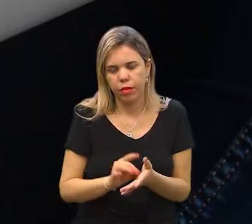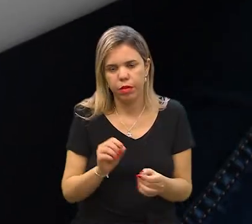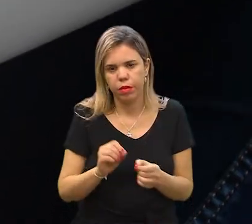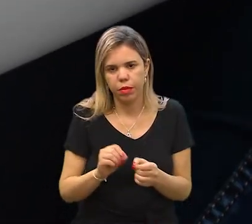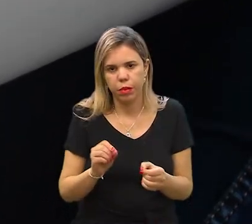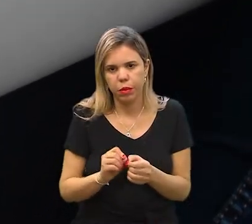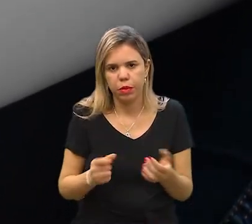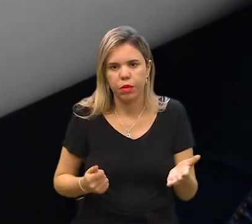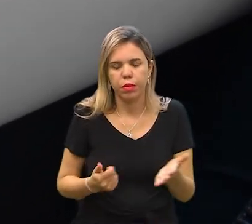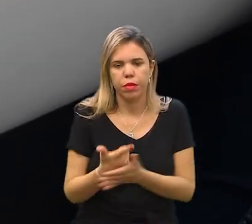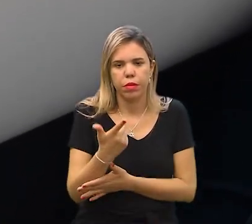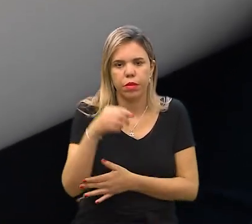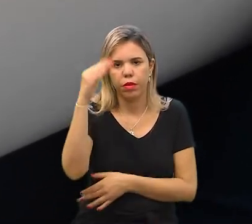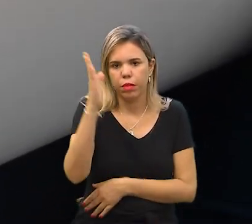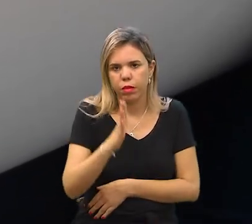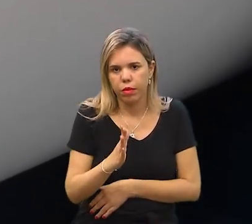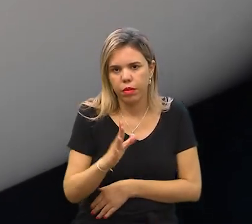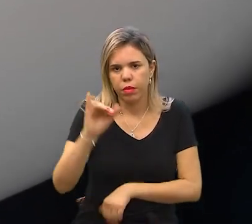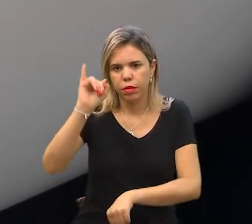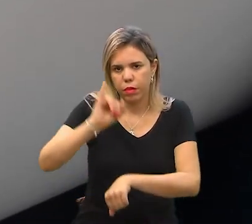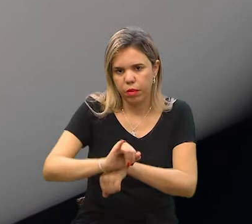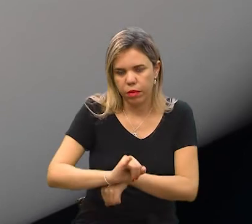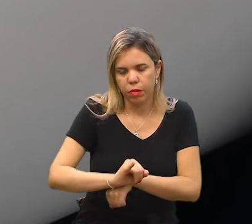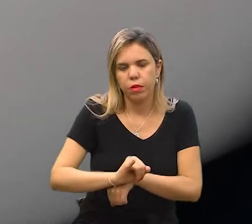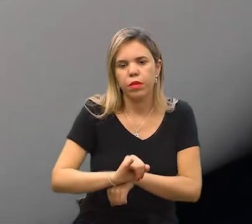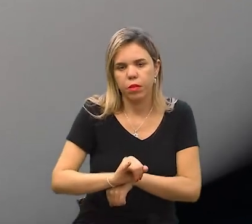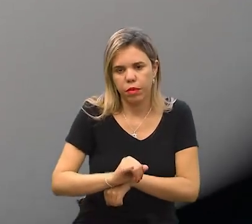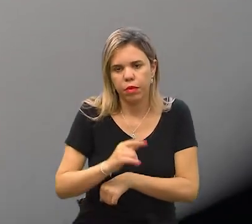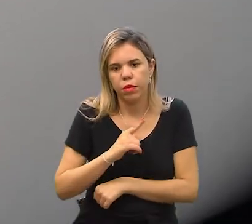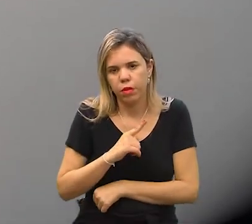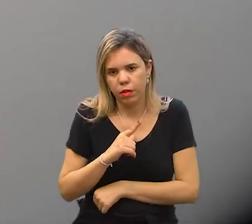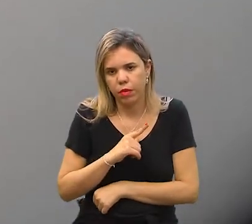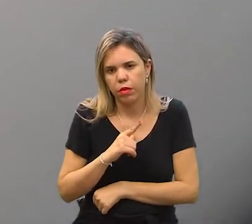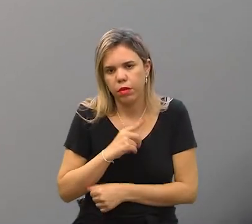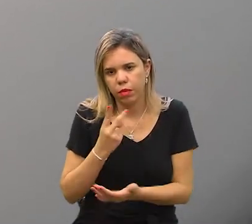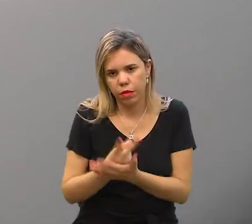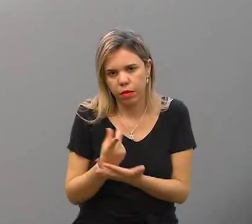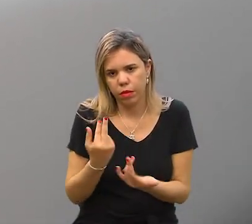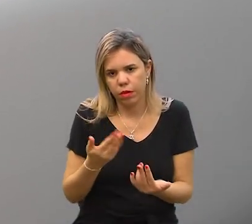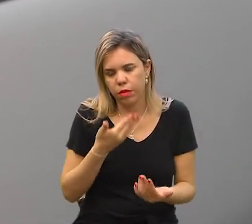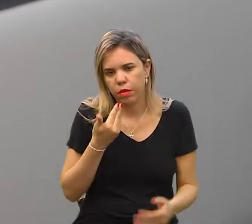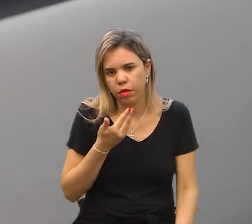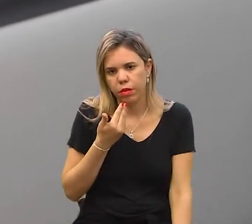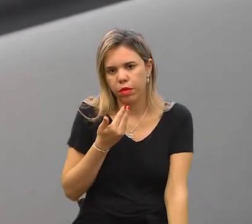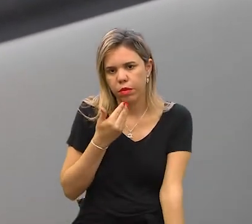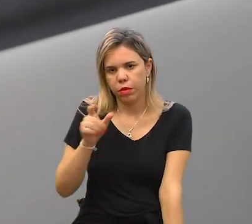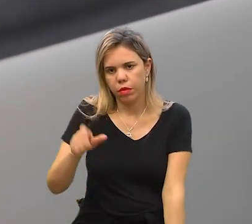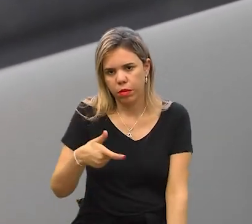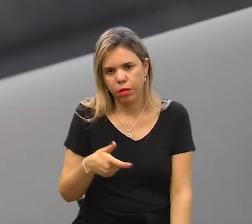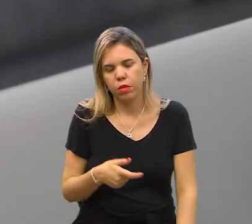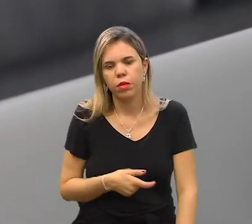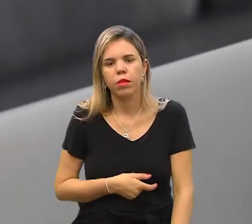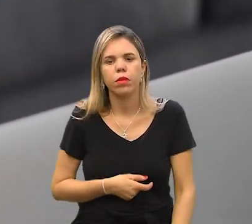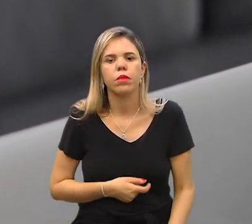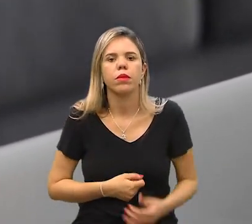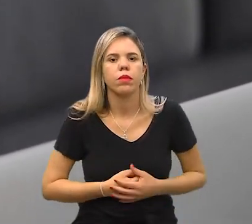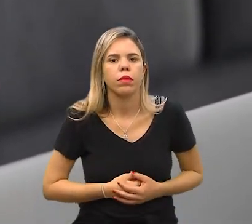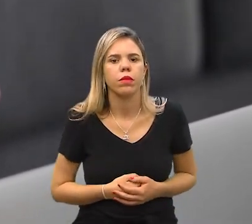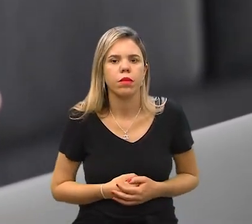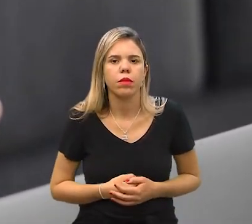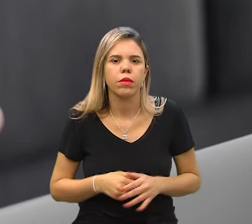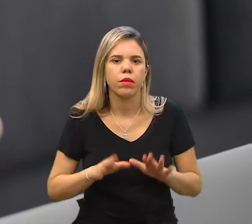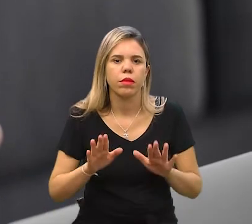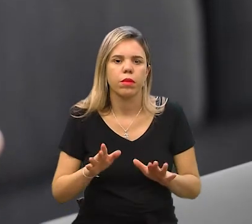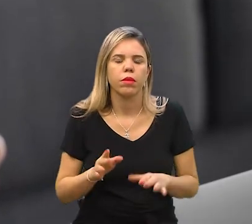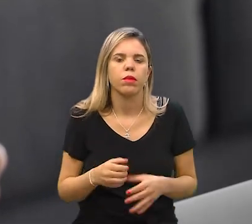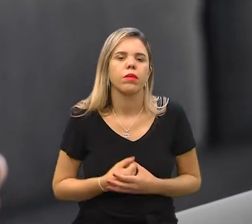realizados compras nacionais, internacionais, ele tem as mesmas facilidades do cartão físico. Mas